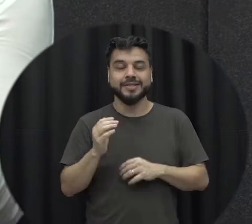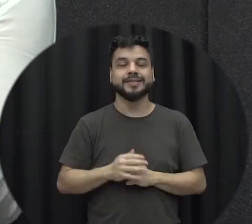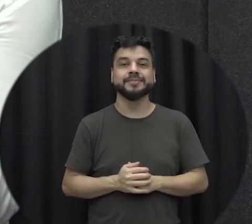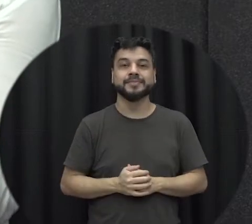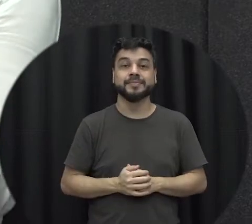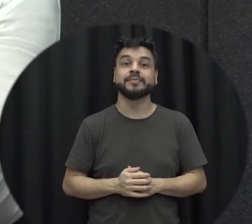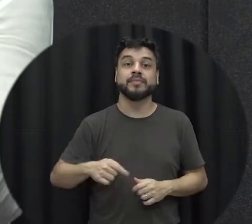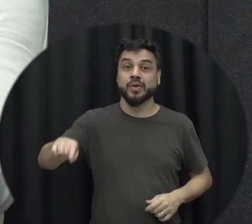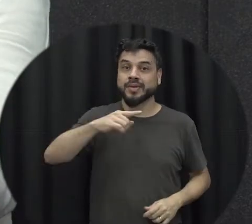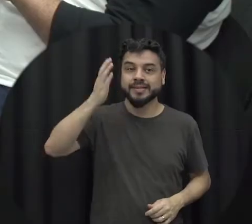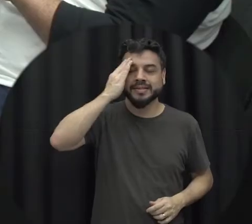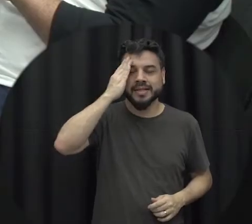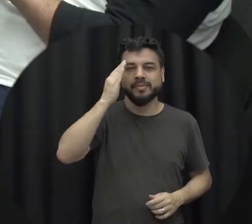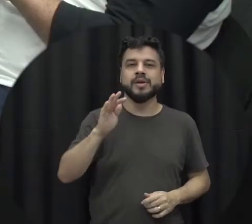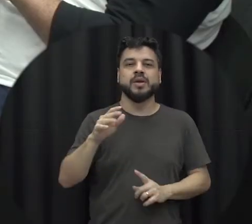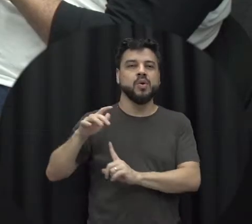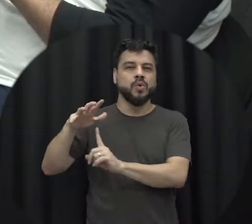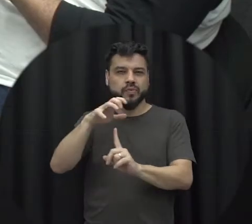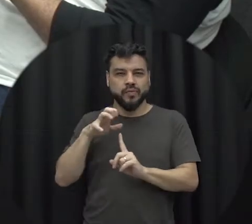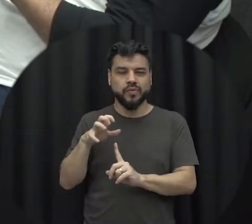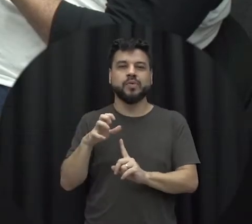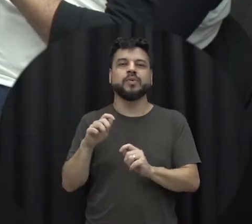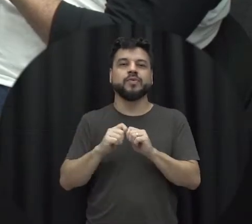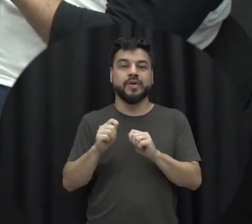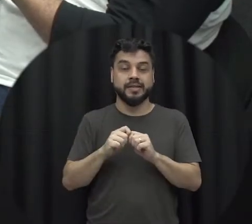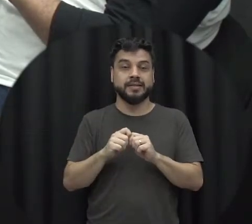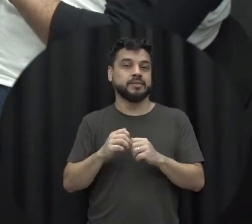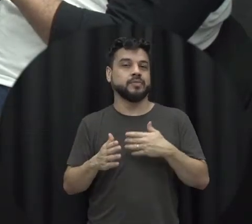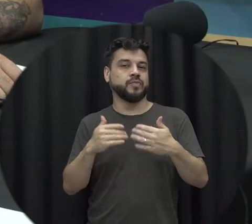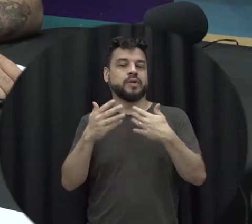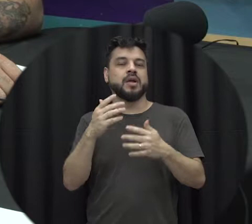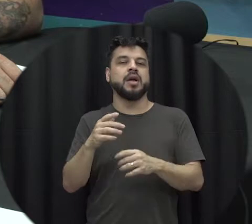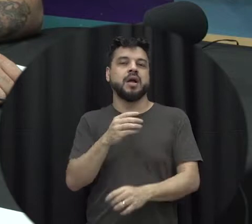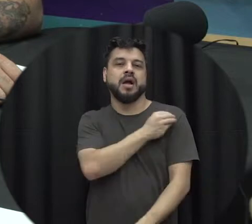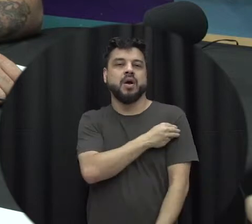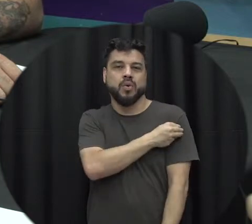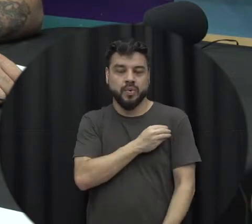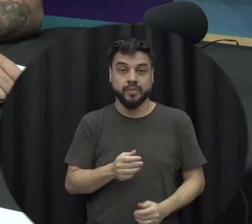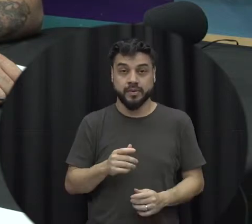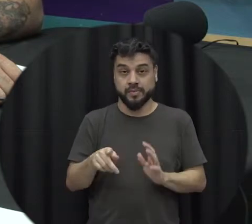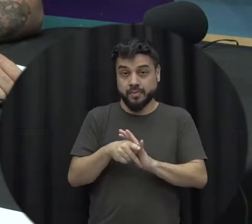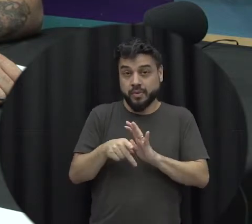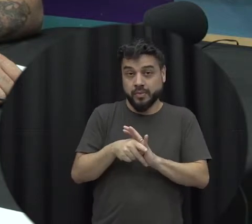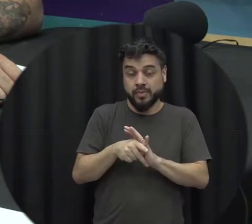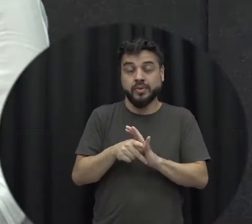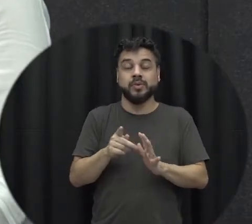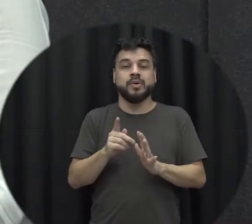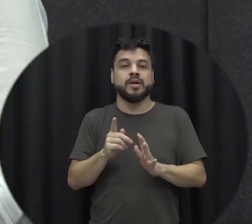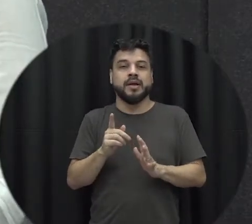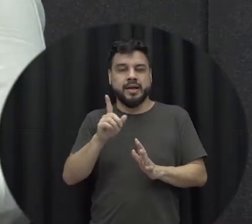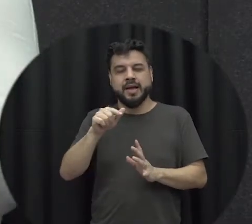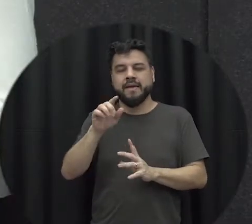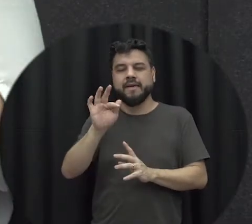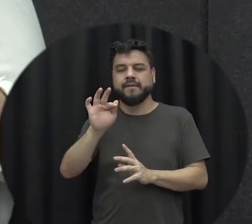A gente sabe, por exemplo, que o fungo promove a produção do álcool, né? Então, a fermentação que vai gerar o álcool. Mas a gente